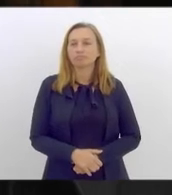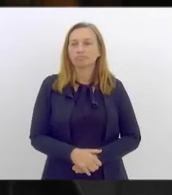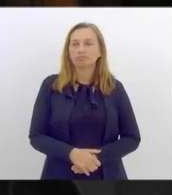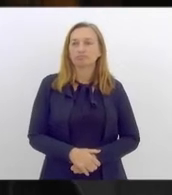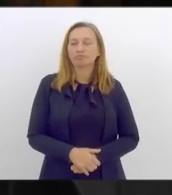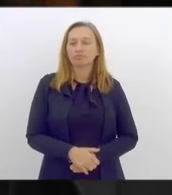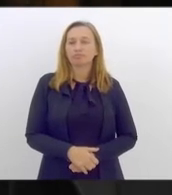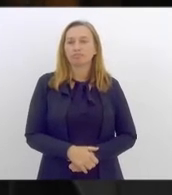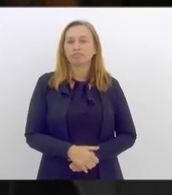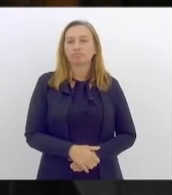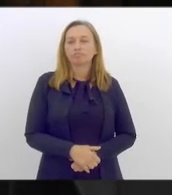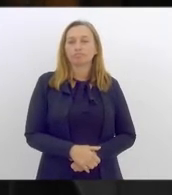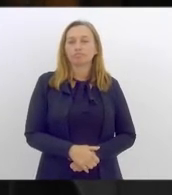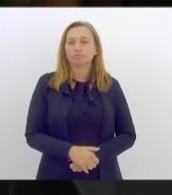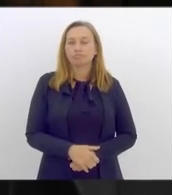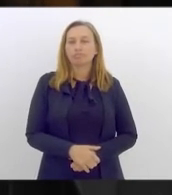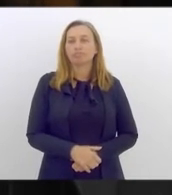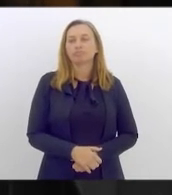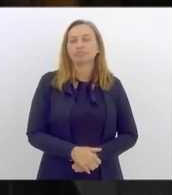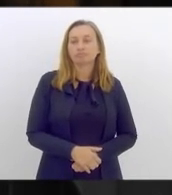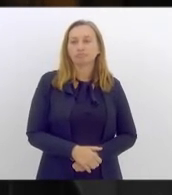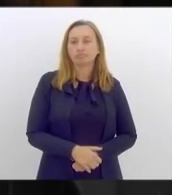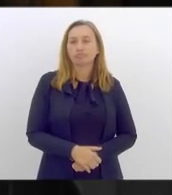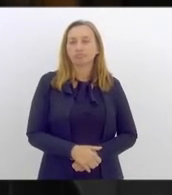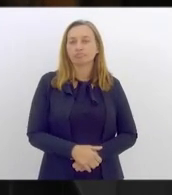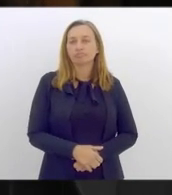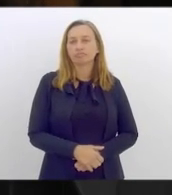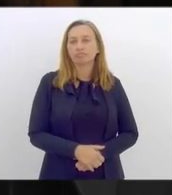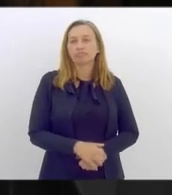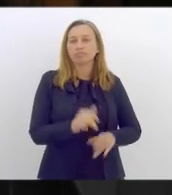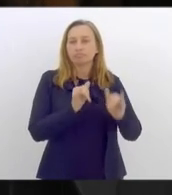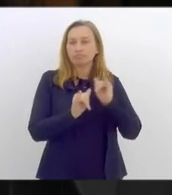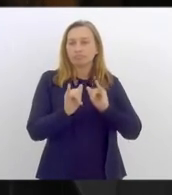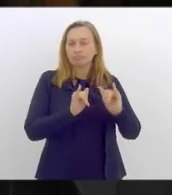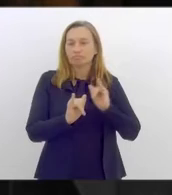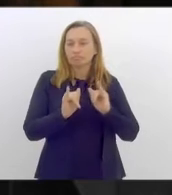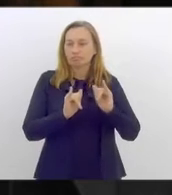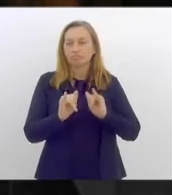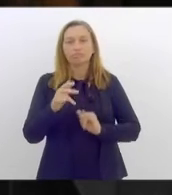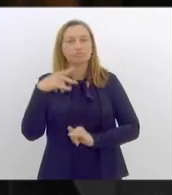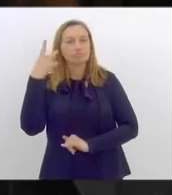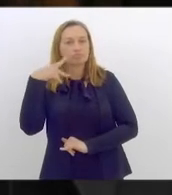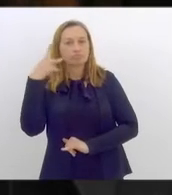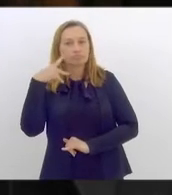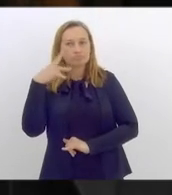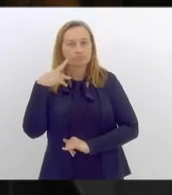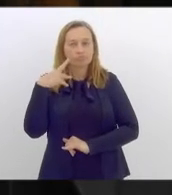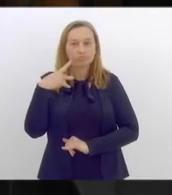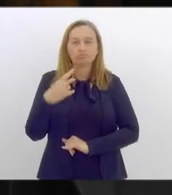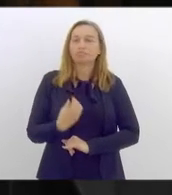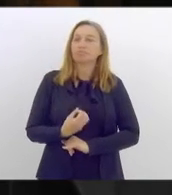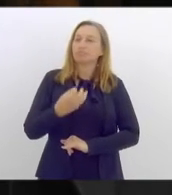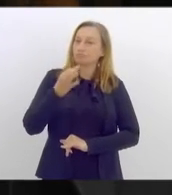fatos políticos relevantes e muitos deles